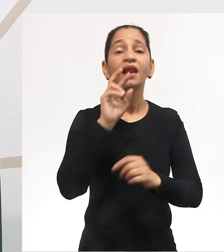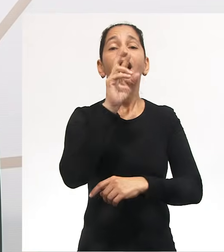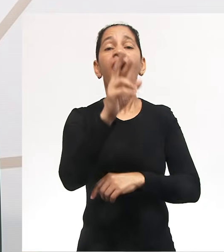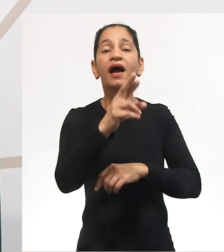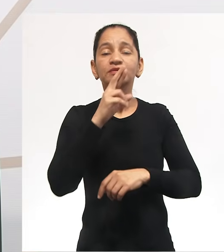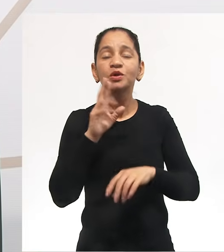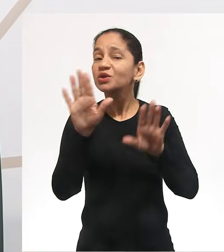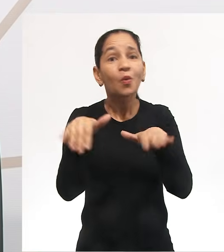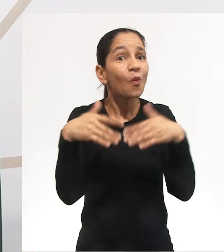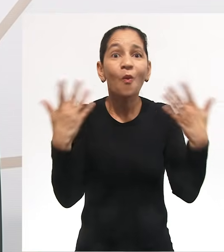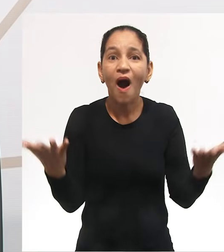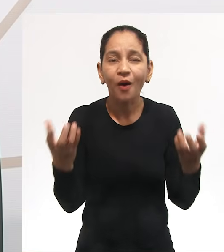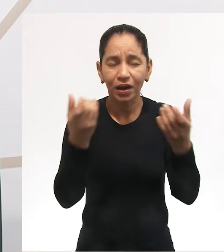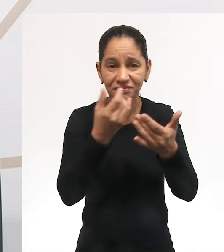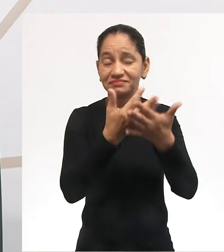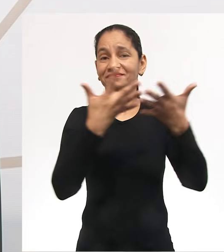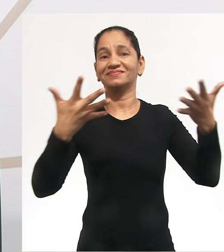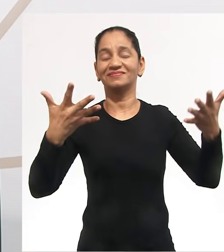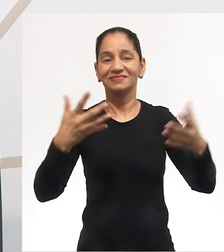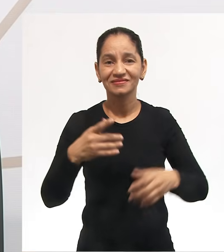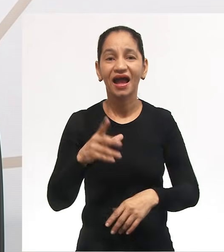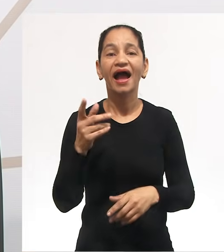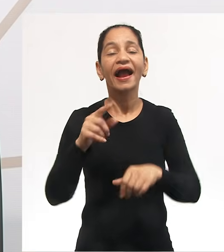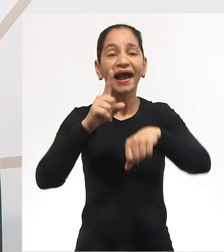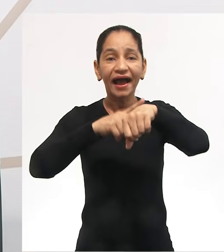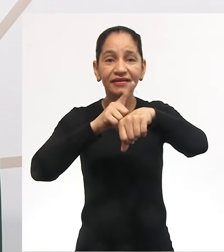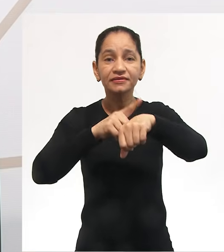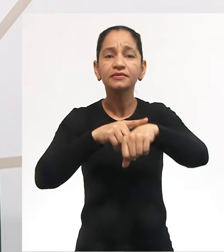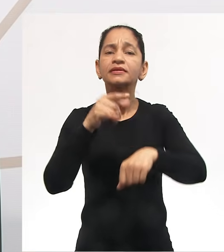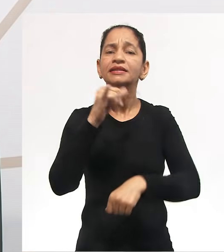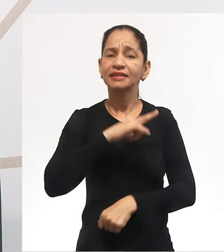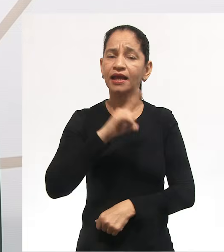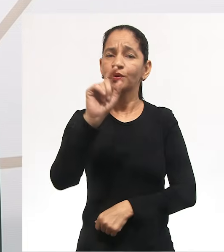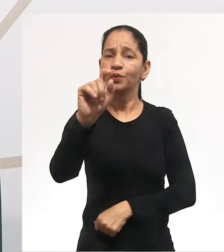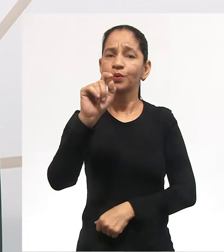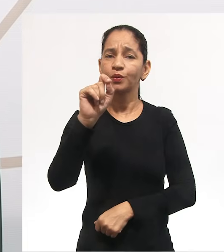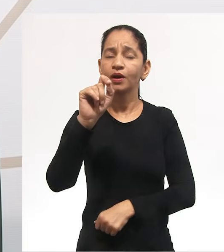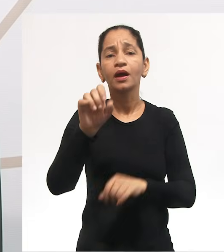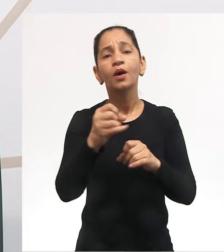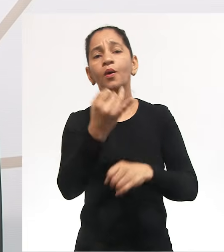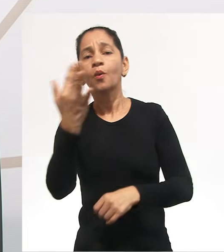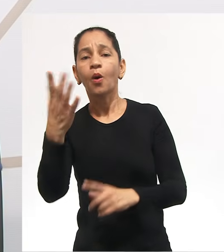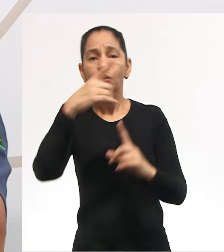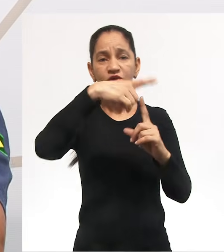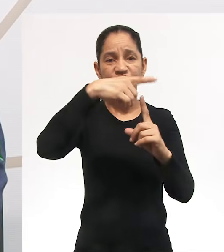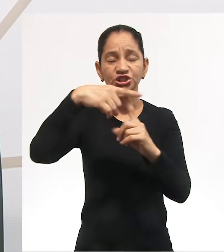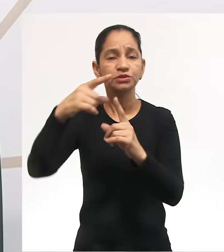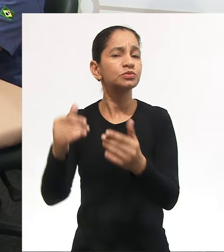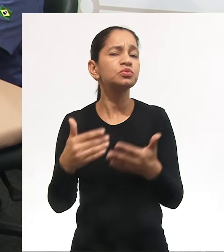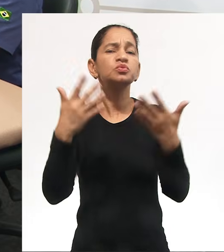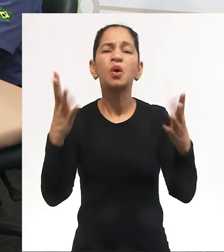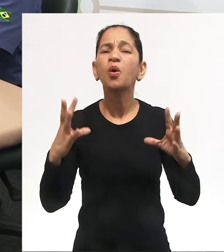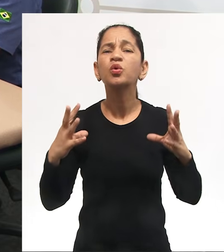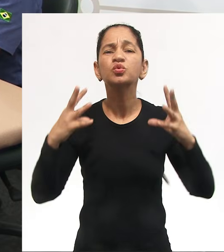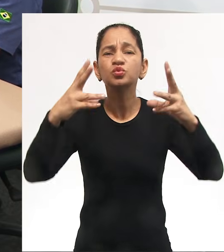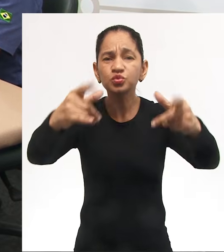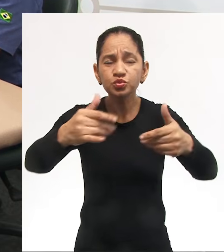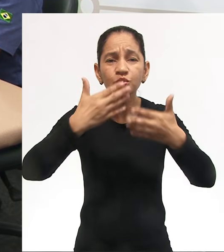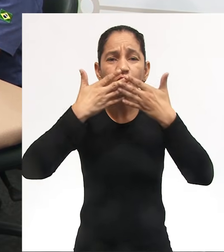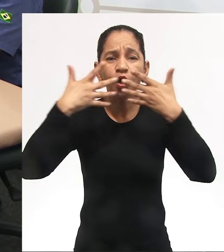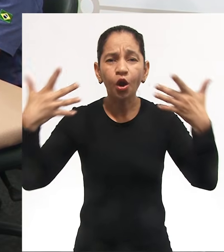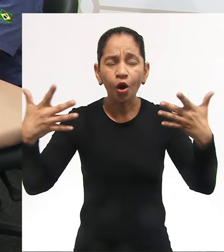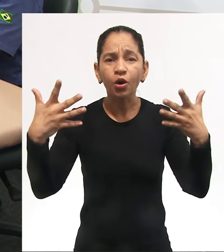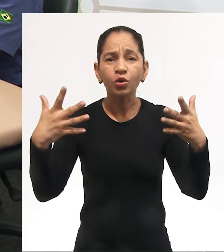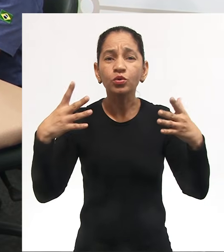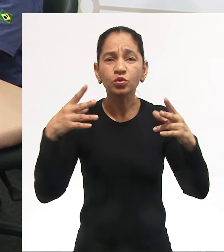as cores, a cor vermelha com a cor azul dá o quê? Aí, então, cada momento, embora... E vocês trabalharam com as tintas,